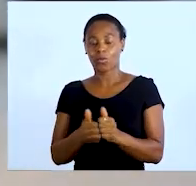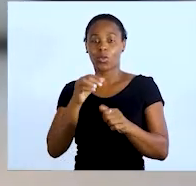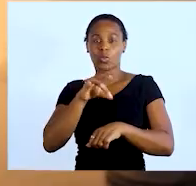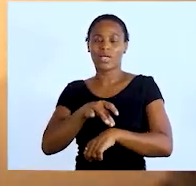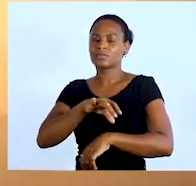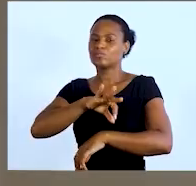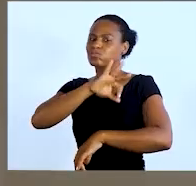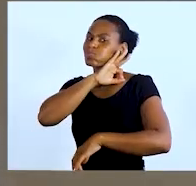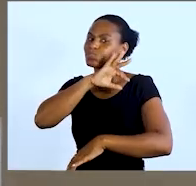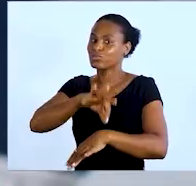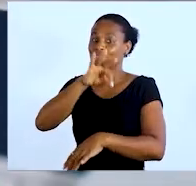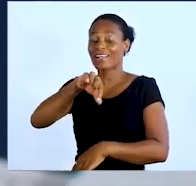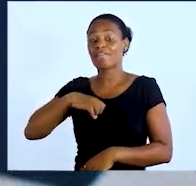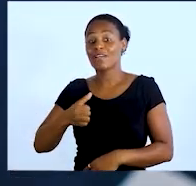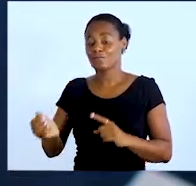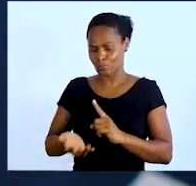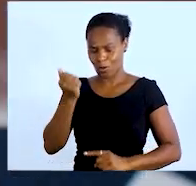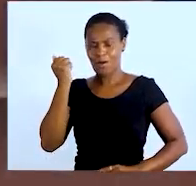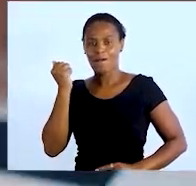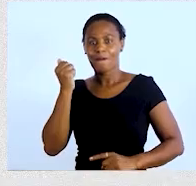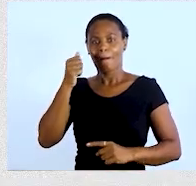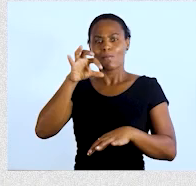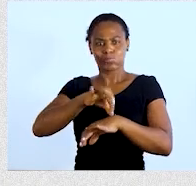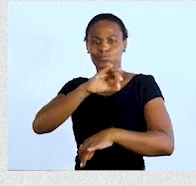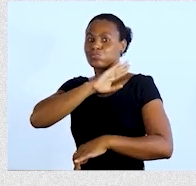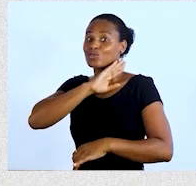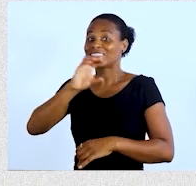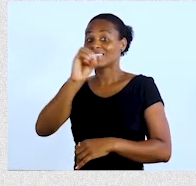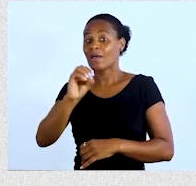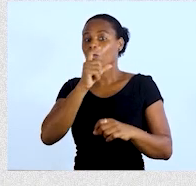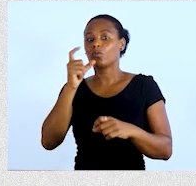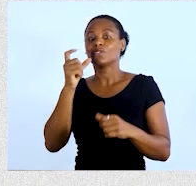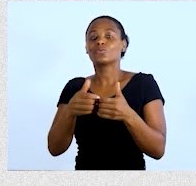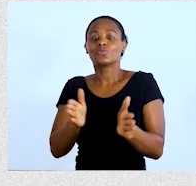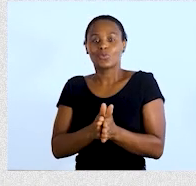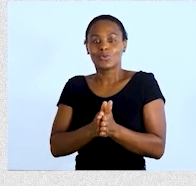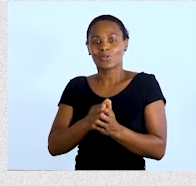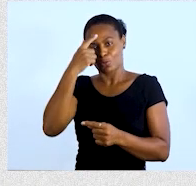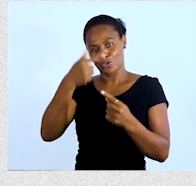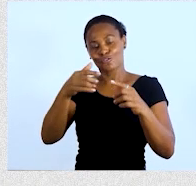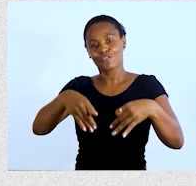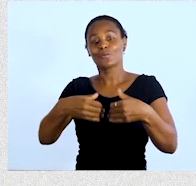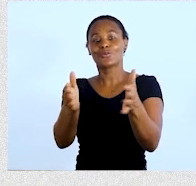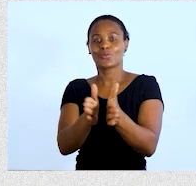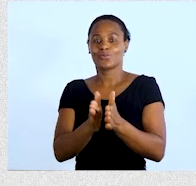do paludismo em Cabo Verde. Conseguimos. Paludismo Zero. Compromisso de todos. Metas de todos.